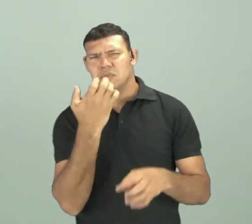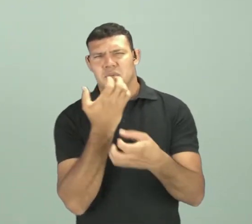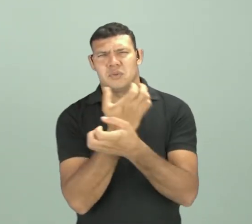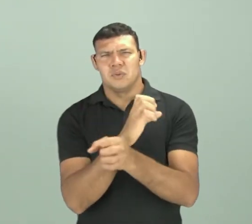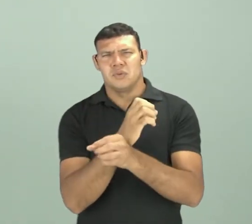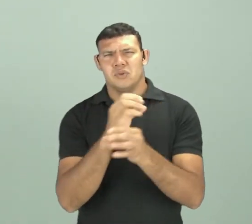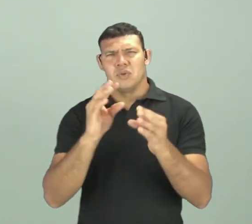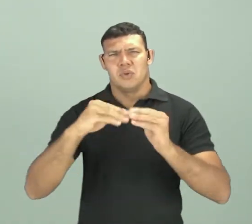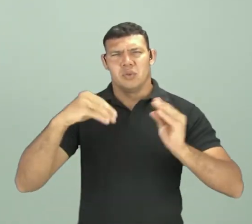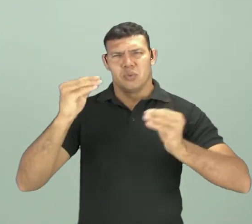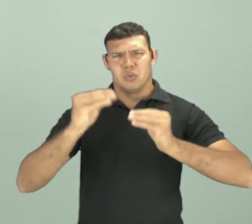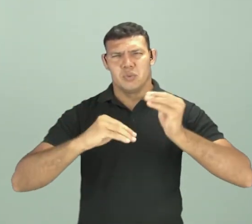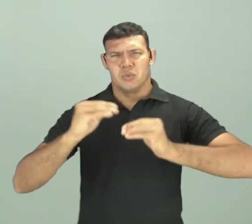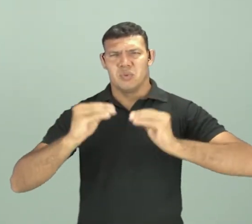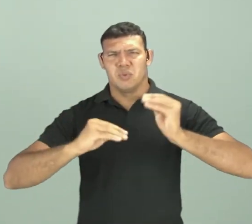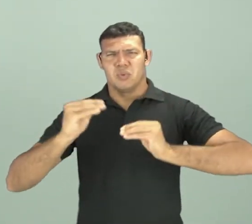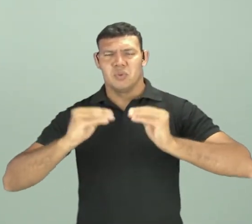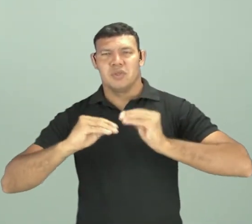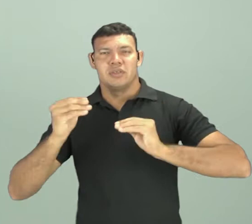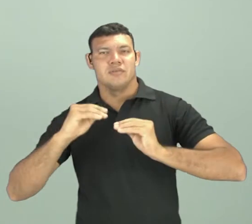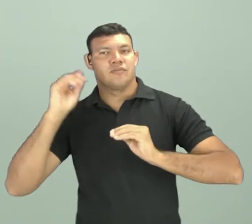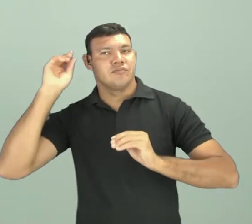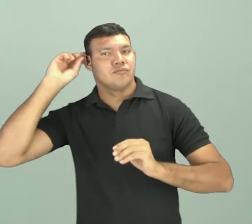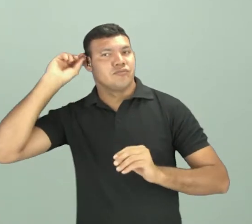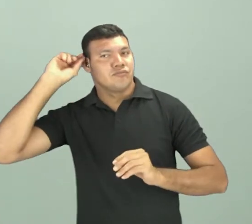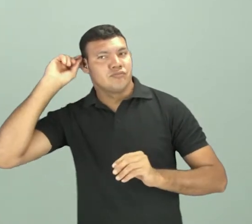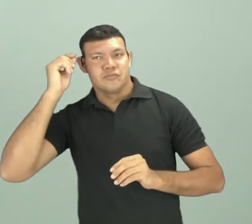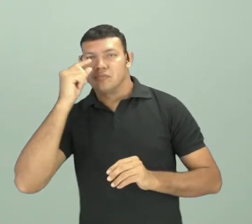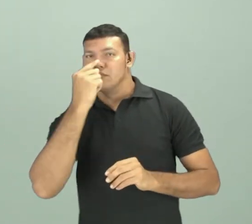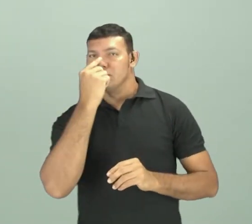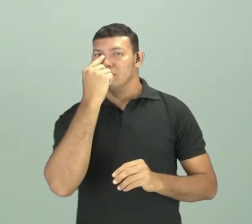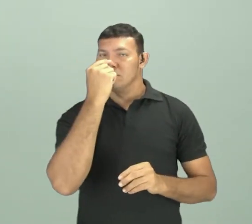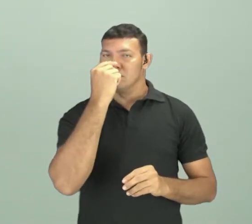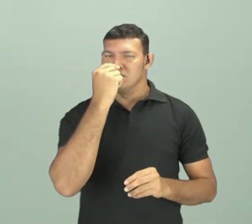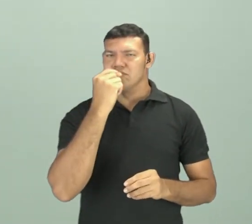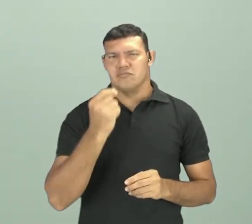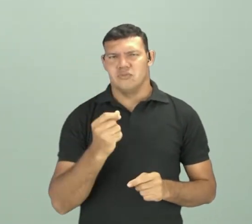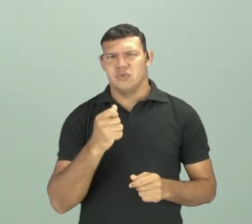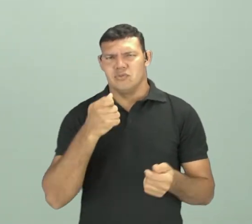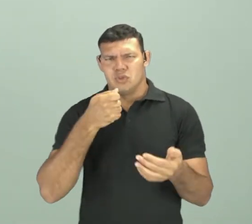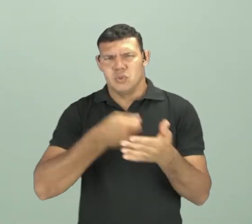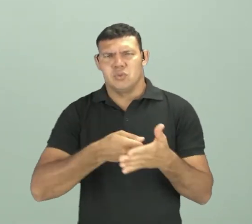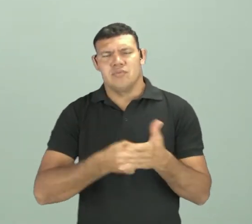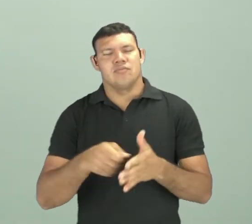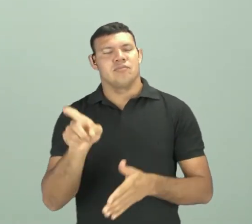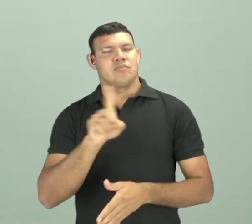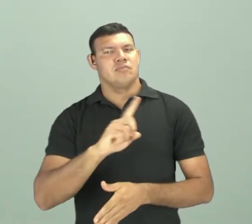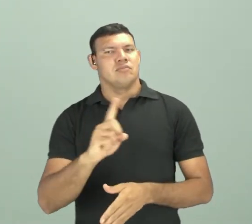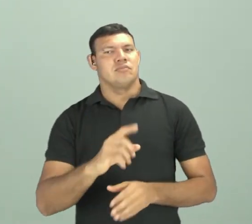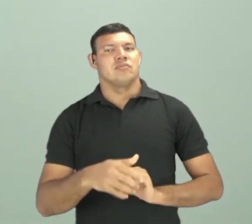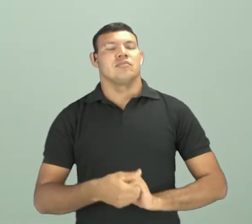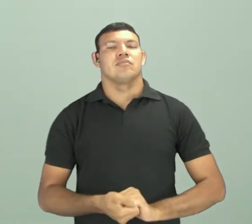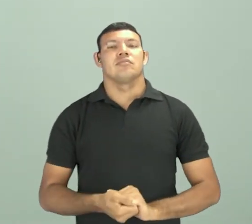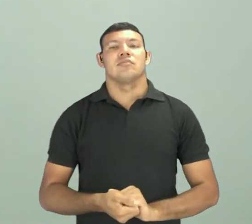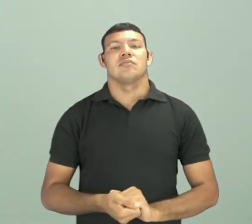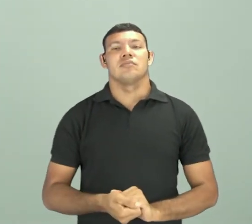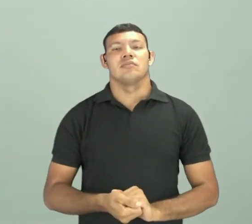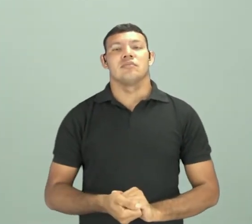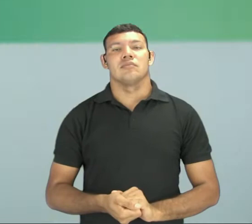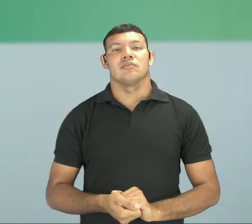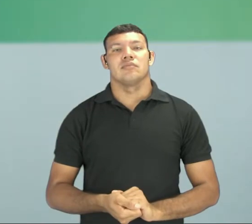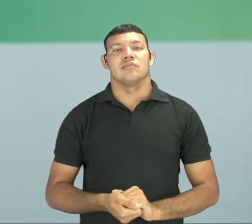né, como você pode ver, pegando na sua orelha, no nariz, não é muito rígido. E também nós vamos ter o